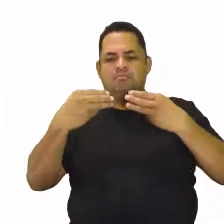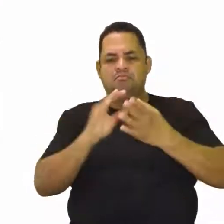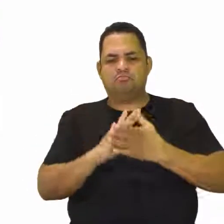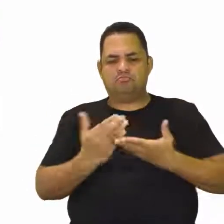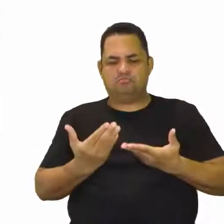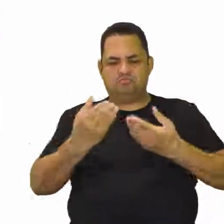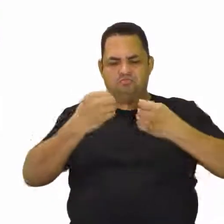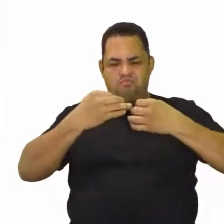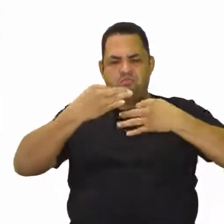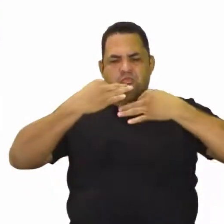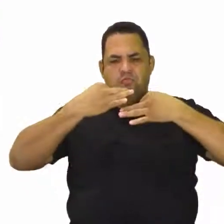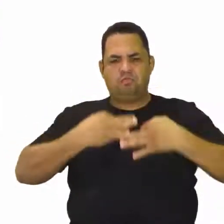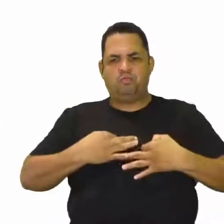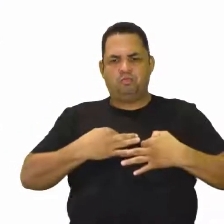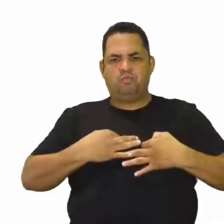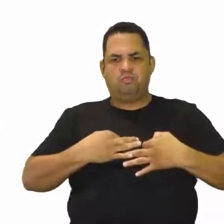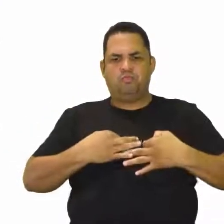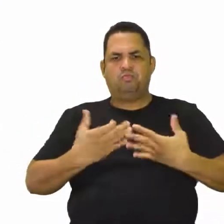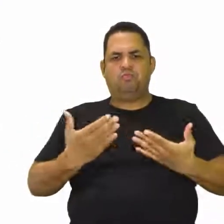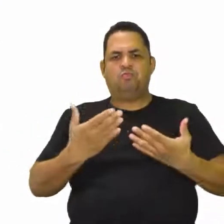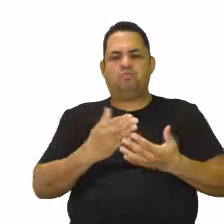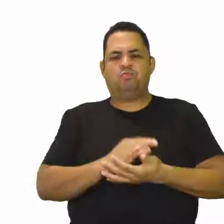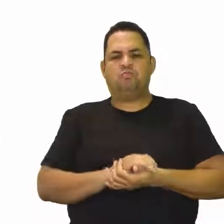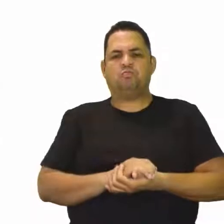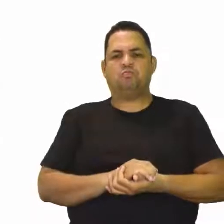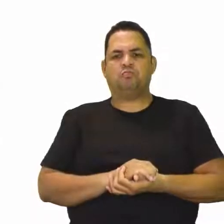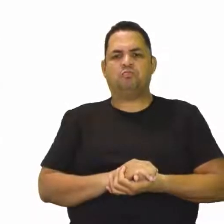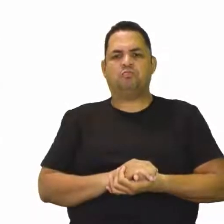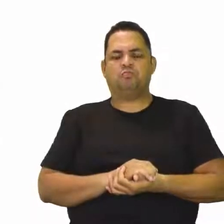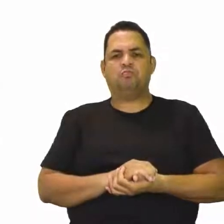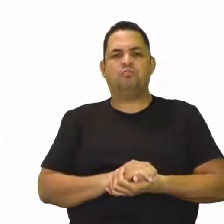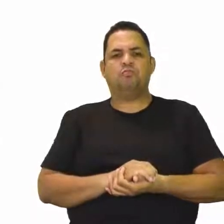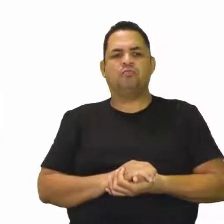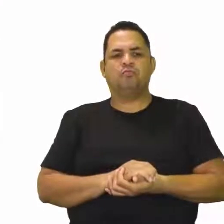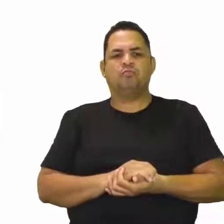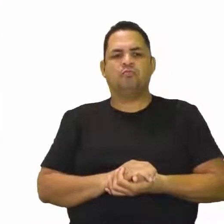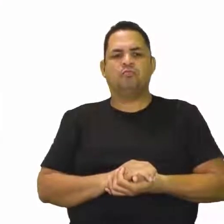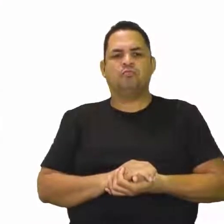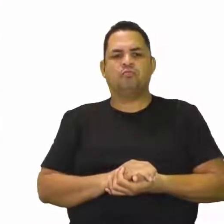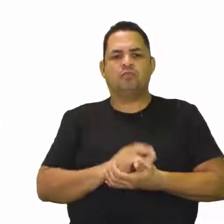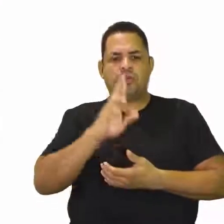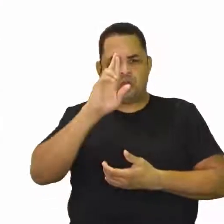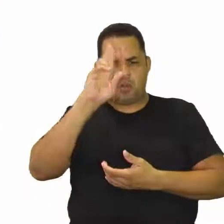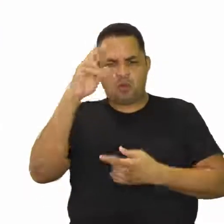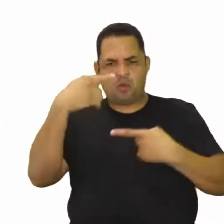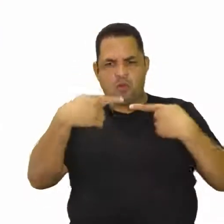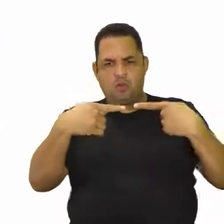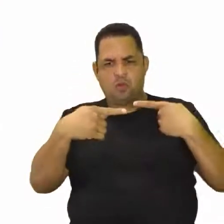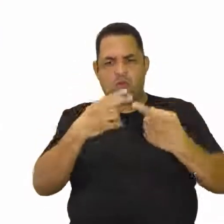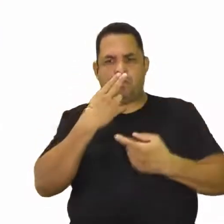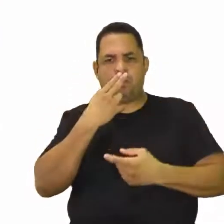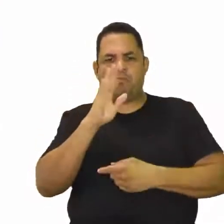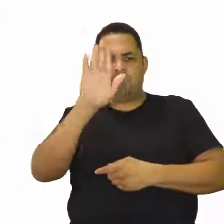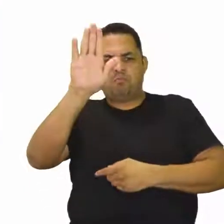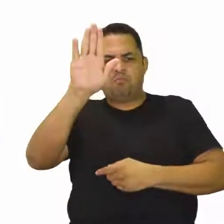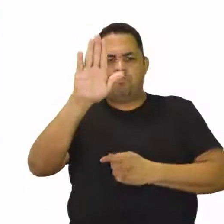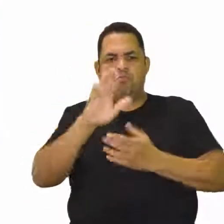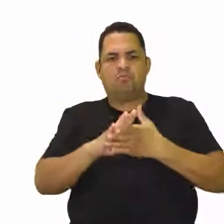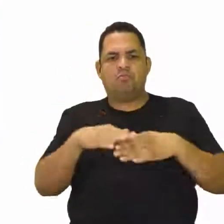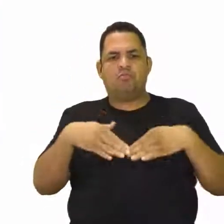que, nossa, o cara arrepia, né? O líder político Adolf Hitler